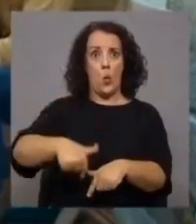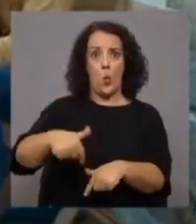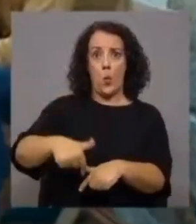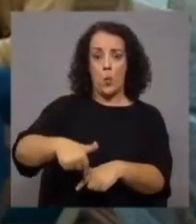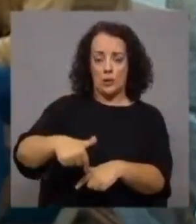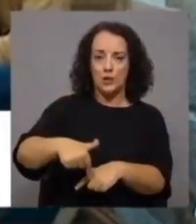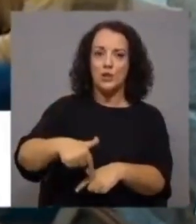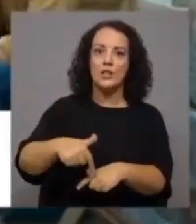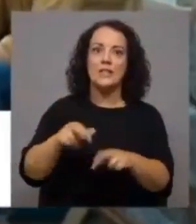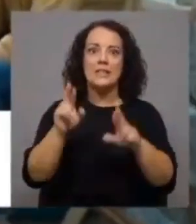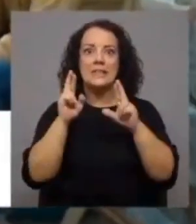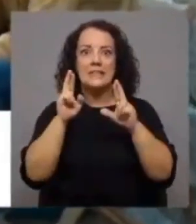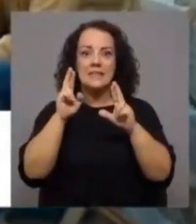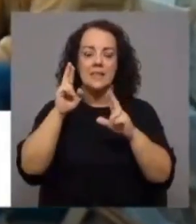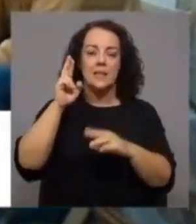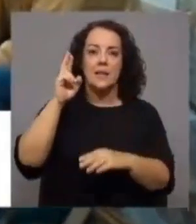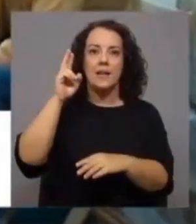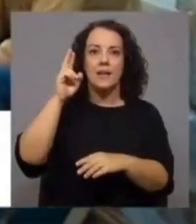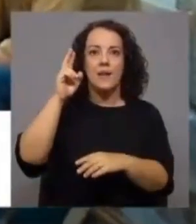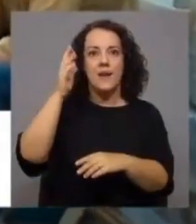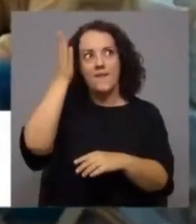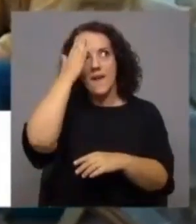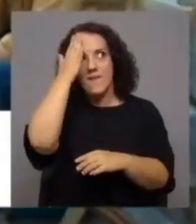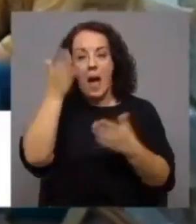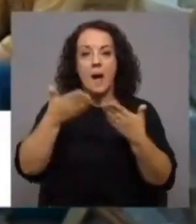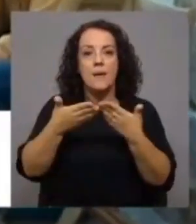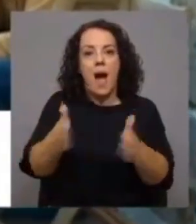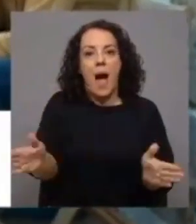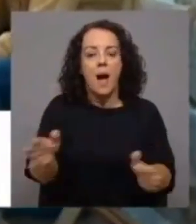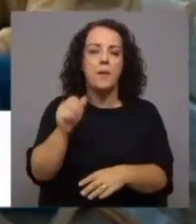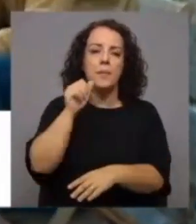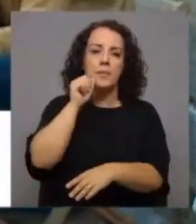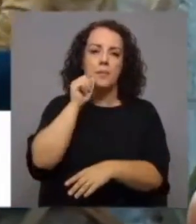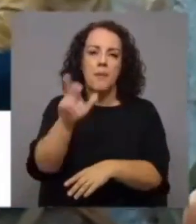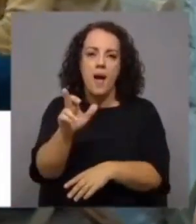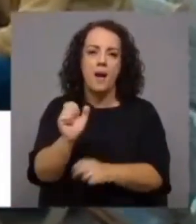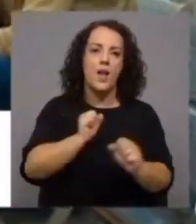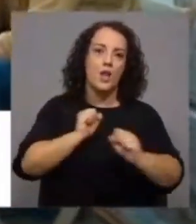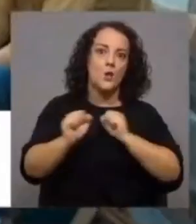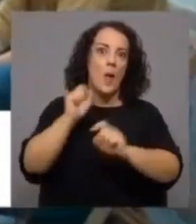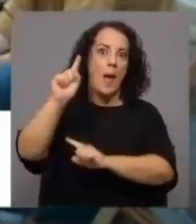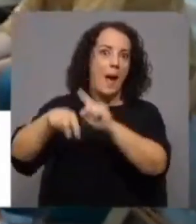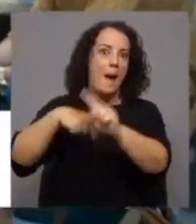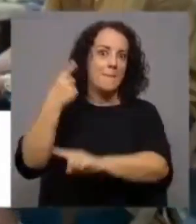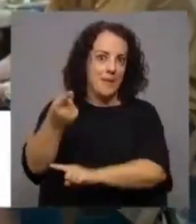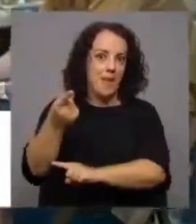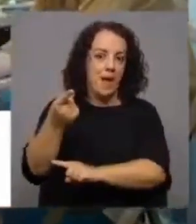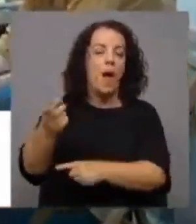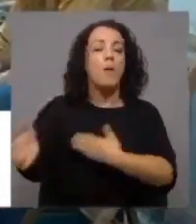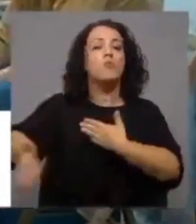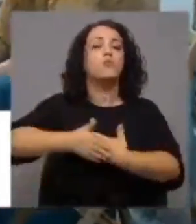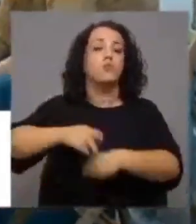numa expectativa também de abertura dos bares e das discotecas amanhã até às 2 da manhã.